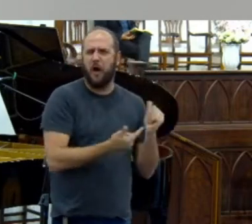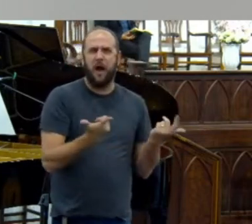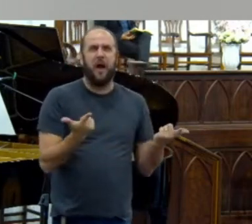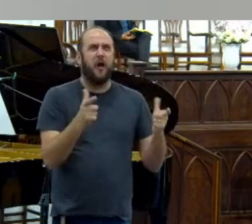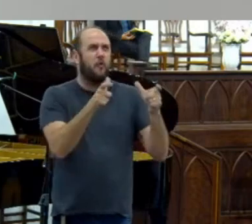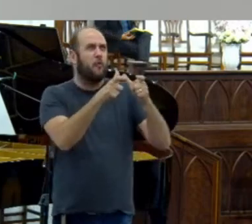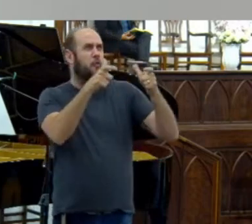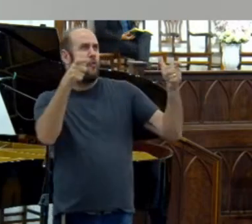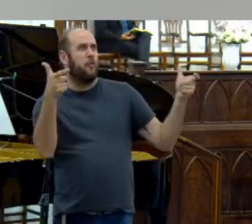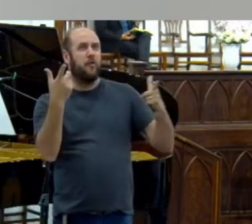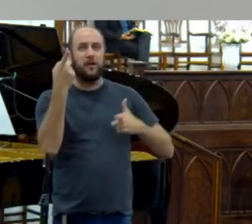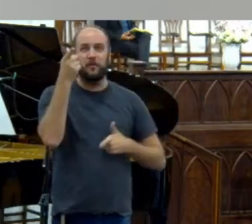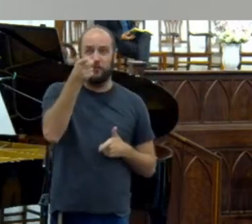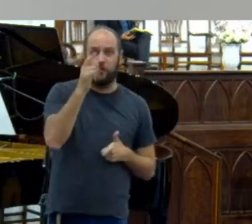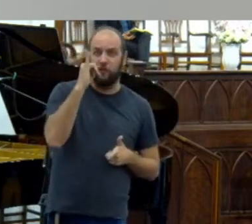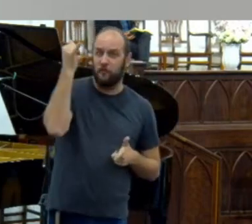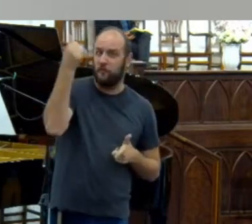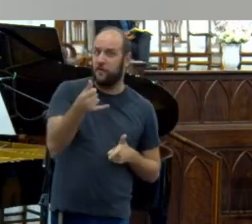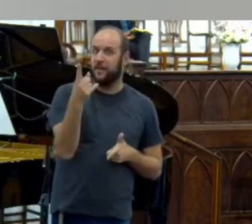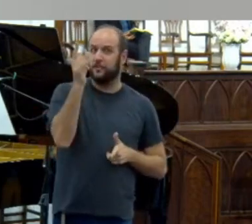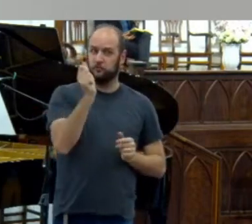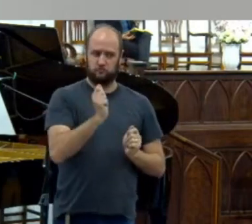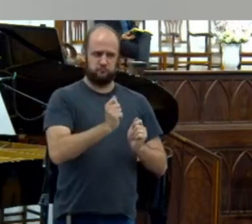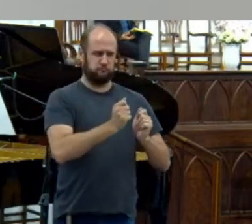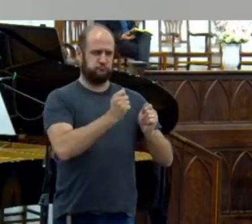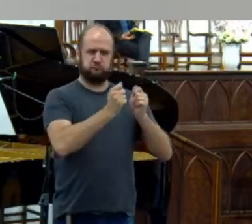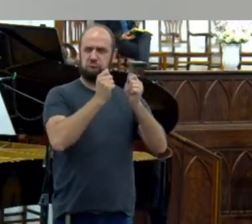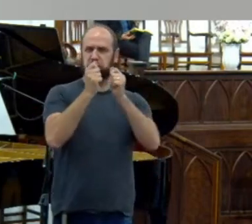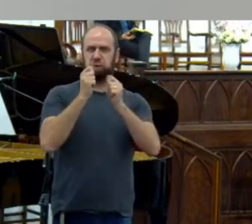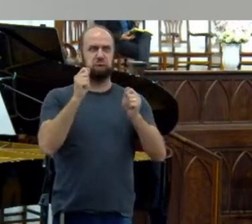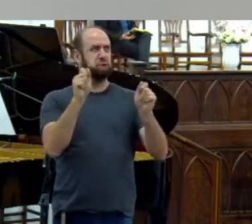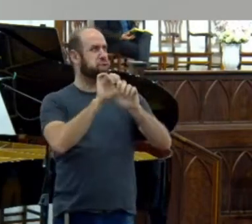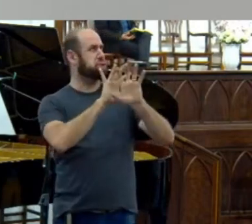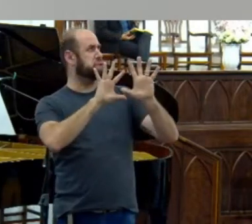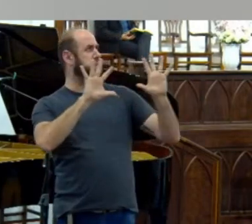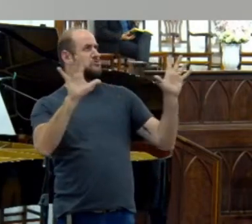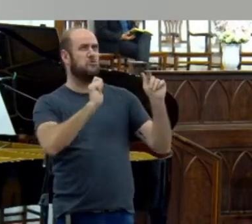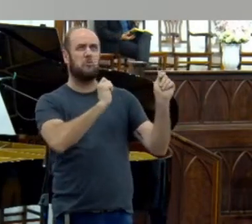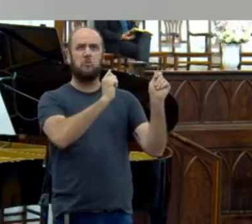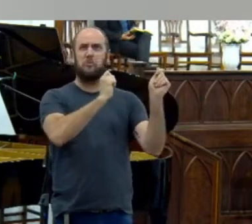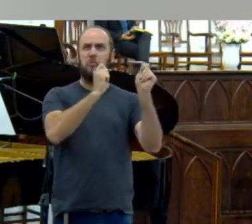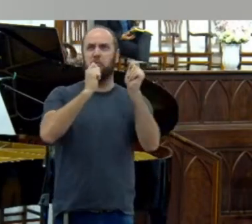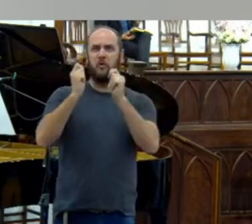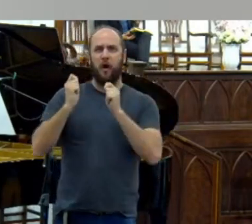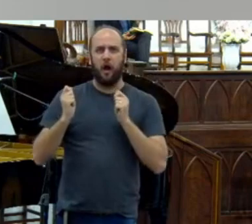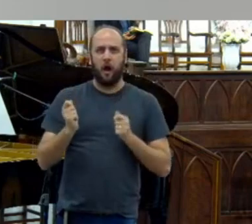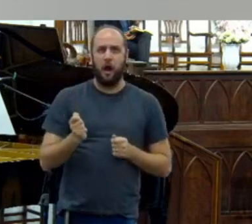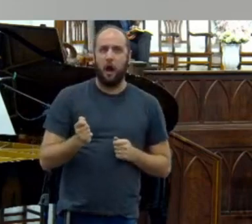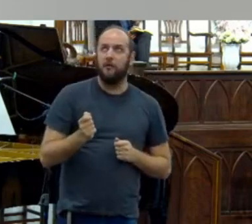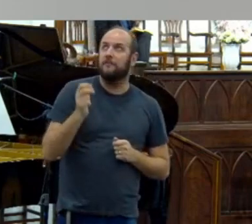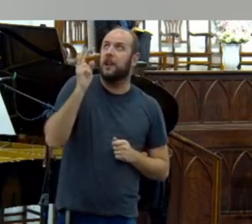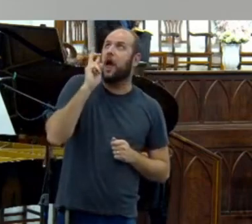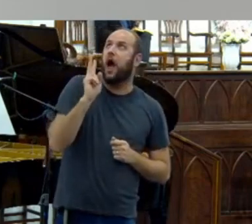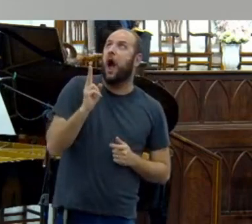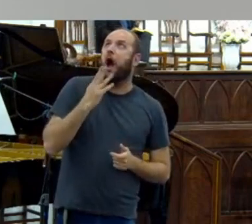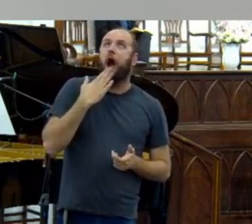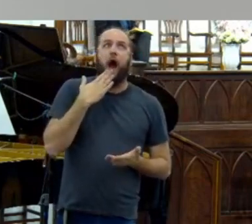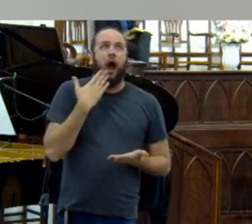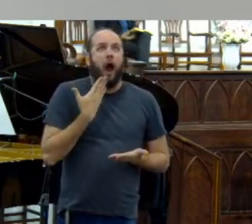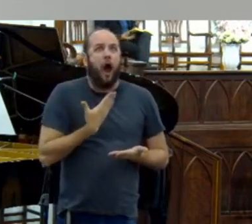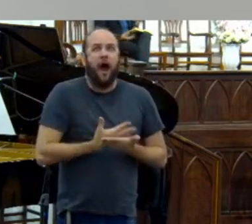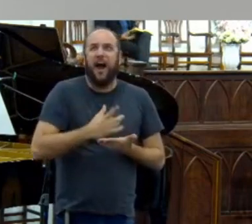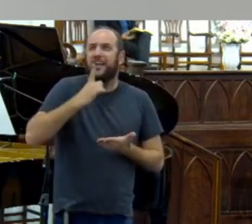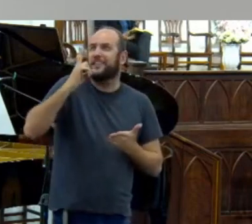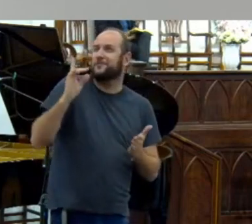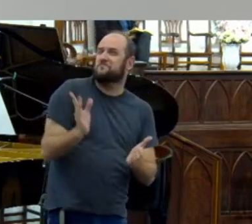ouvem que Deus de vocês tem controle sobre isso tudo, tem domínio sobre isso tudo, vocês falam, uau, que Deus